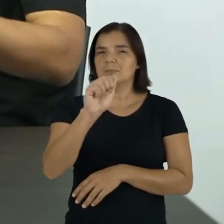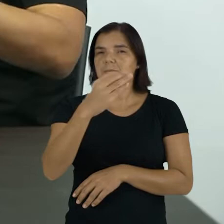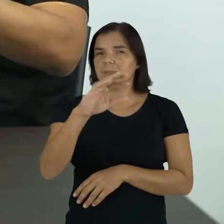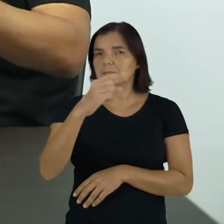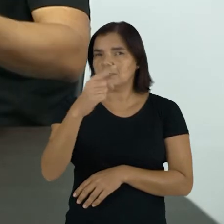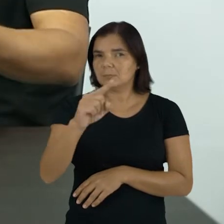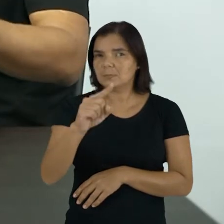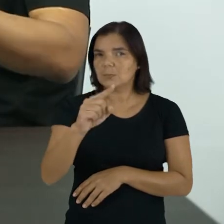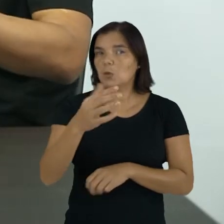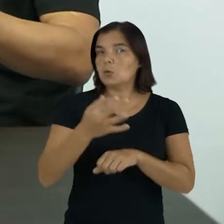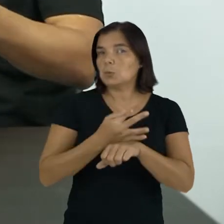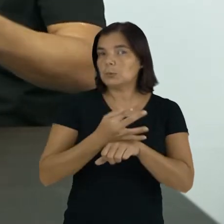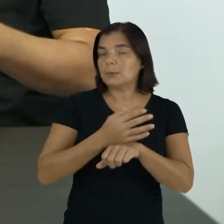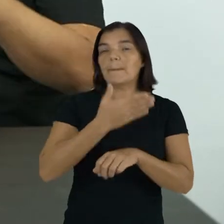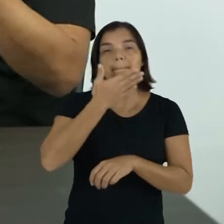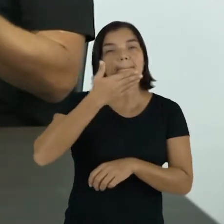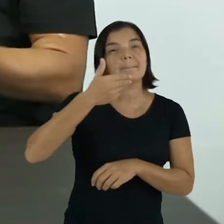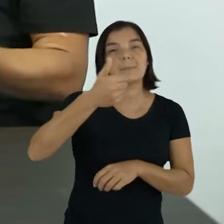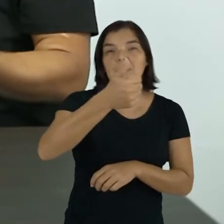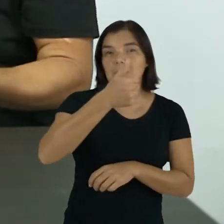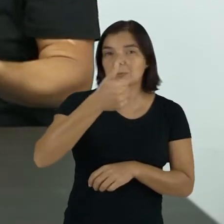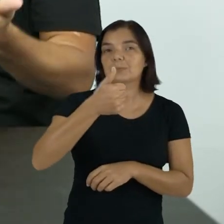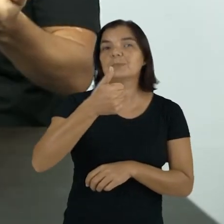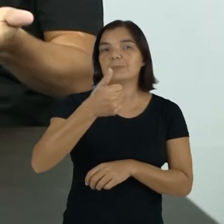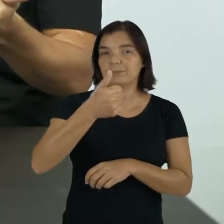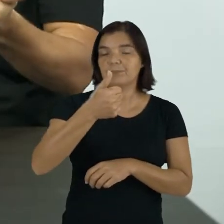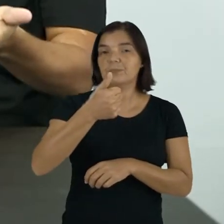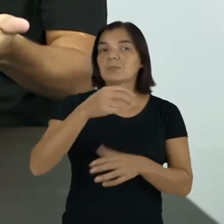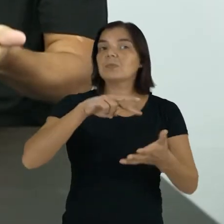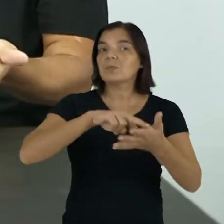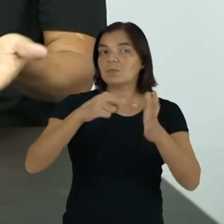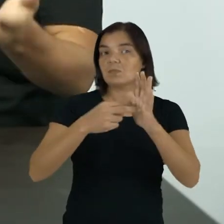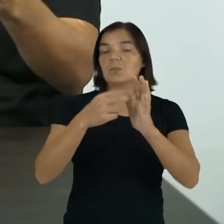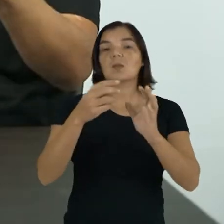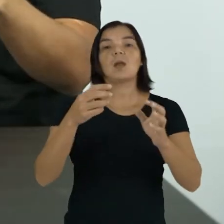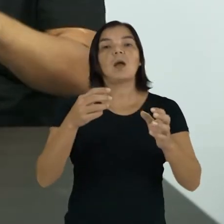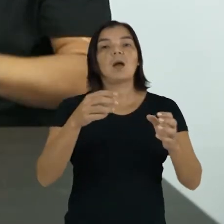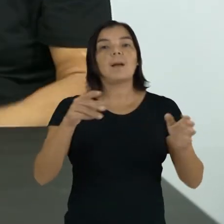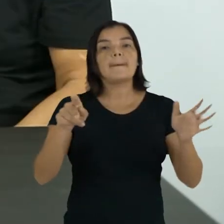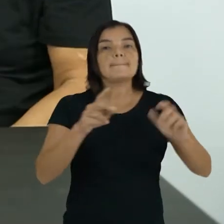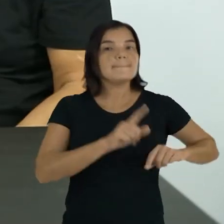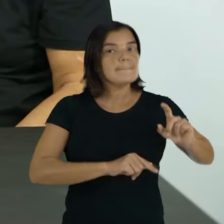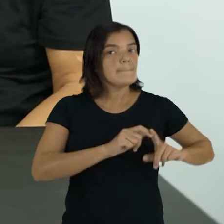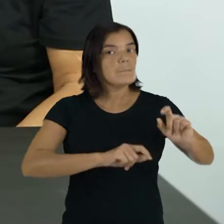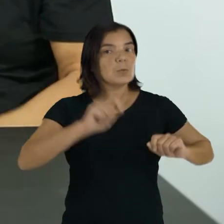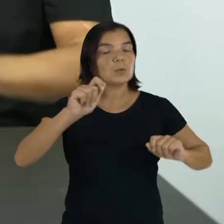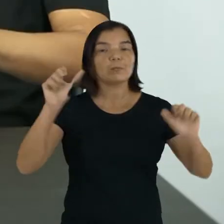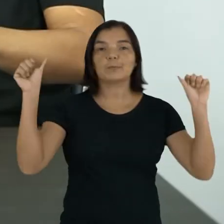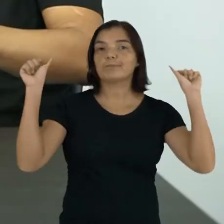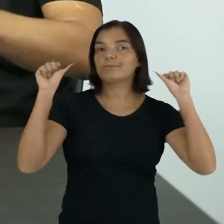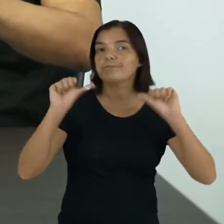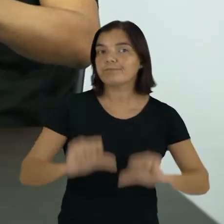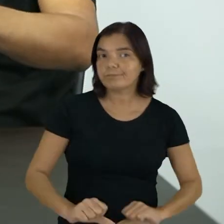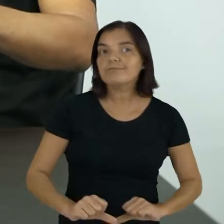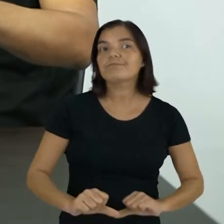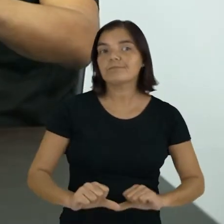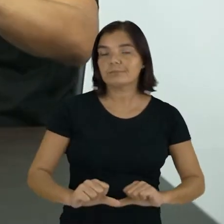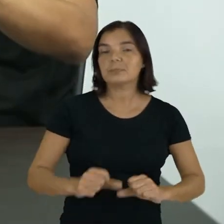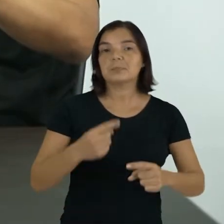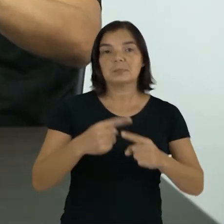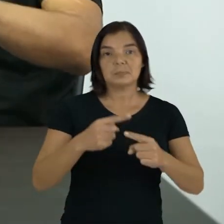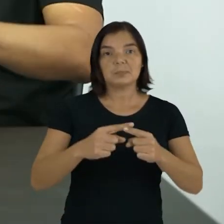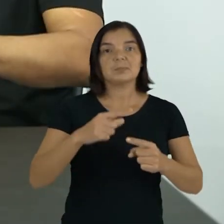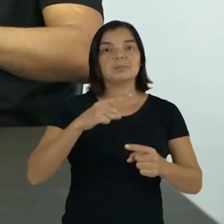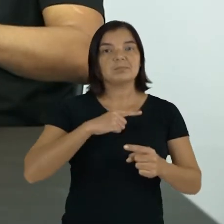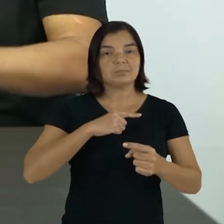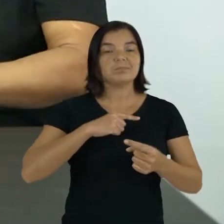resistente. E aí, ao tornar a borracha mais resistente, a borracha do Acre começou a ser desvalorizada, de modo que houvesse